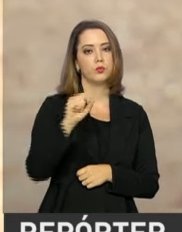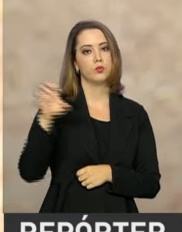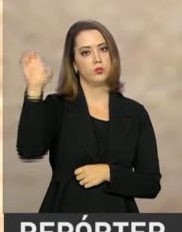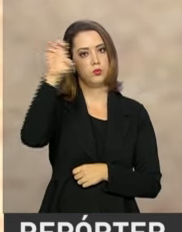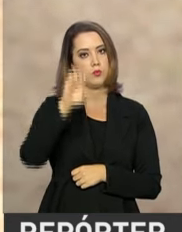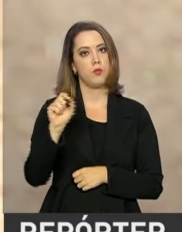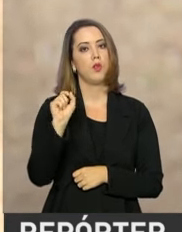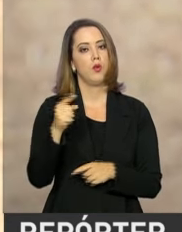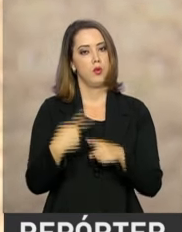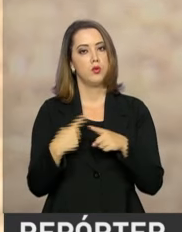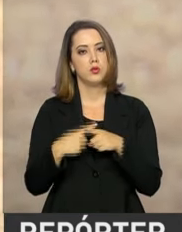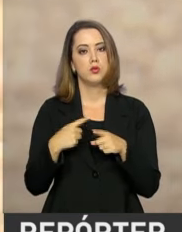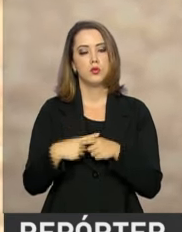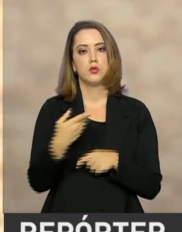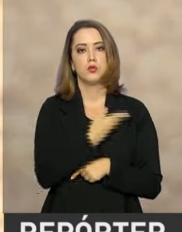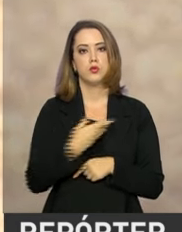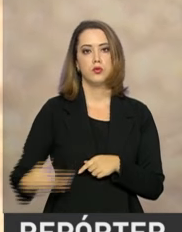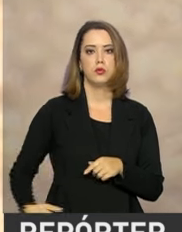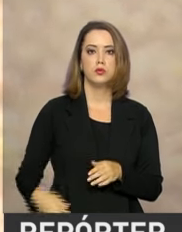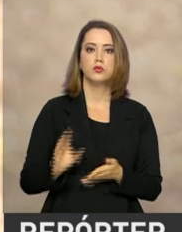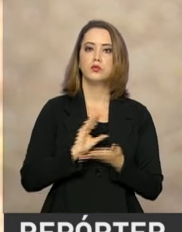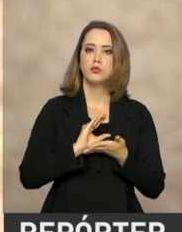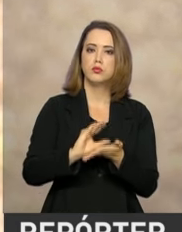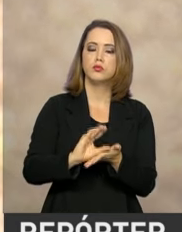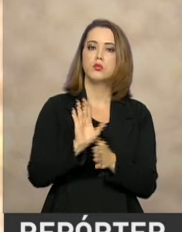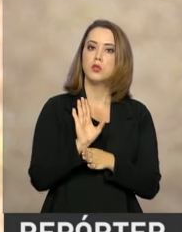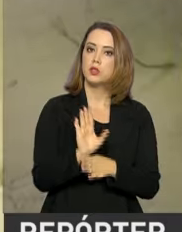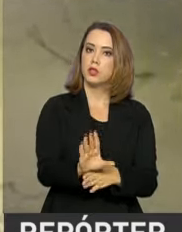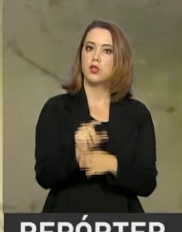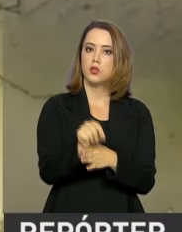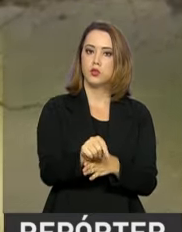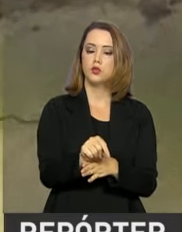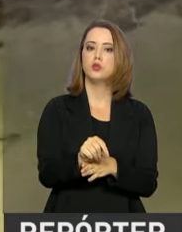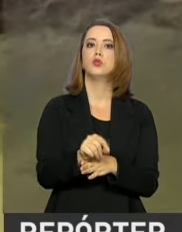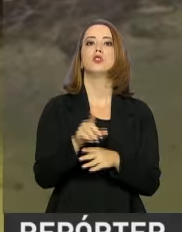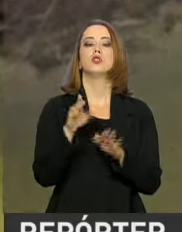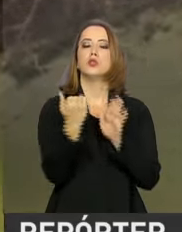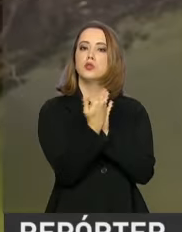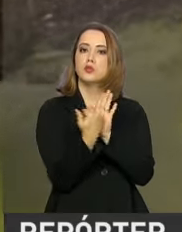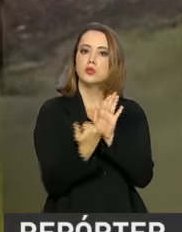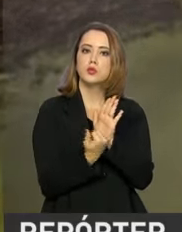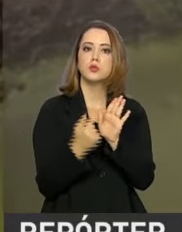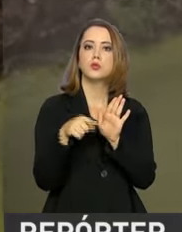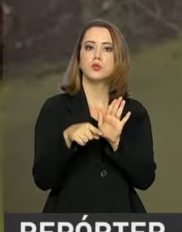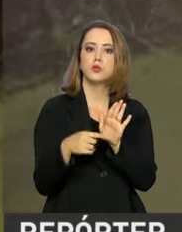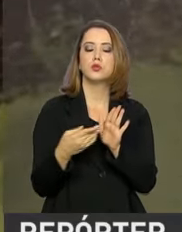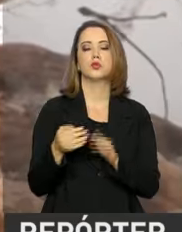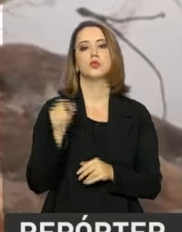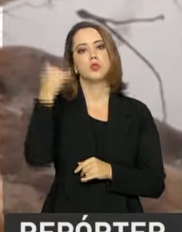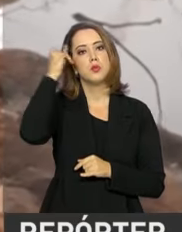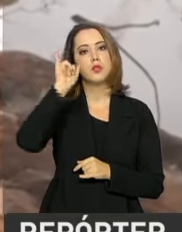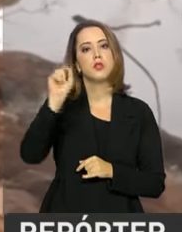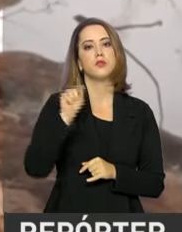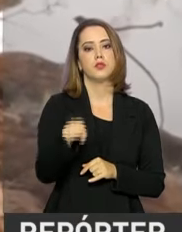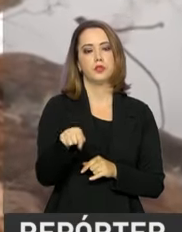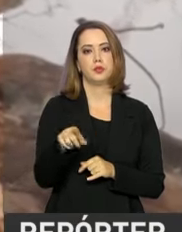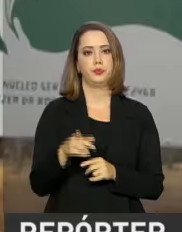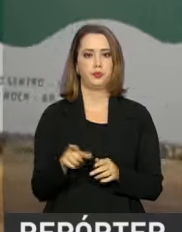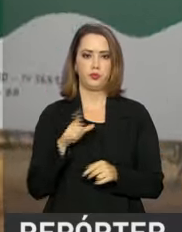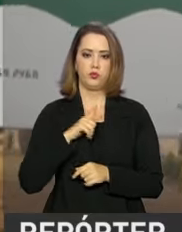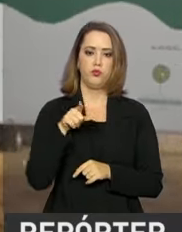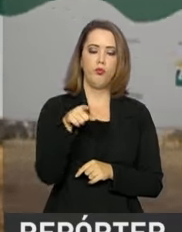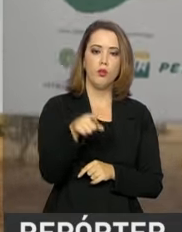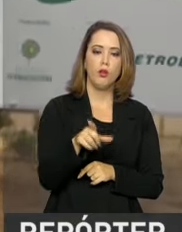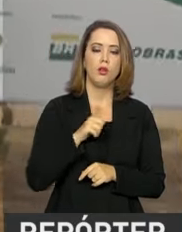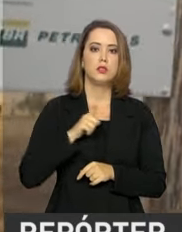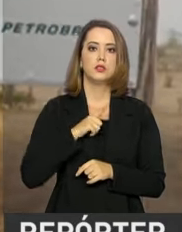incentivado projetos que ajudam a combater este processo. Em Várzea da Roça, na Bahia, nasceu o projeto Águas do Jacuípe.